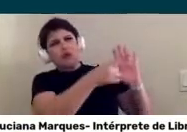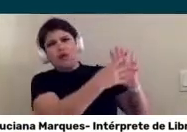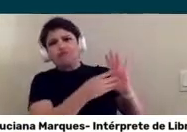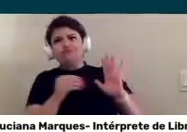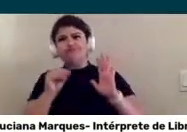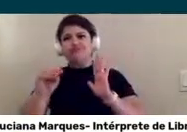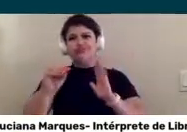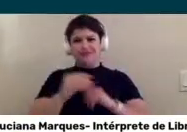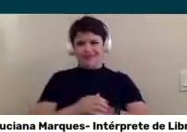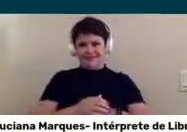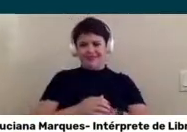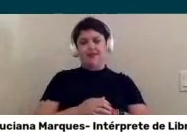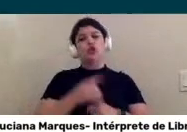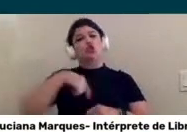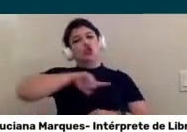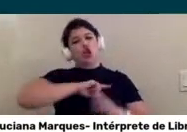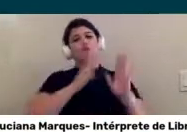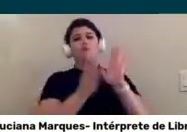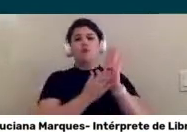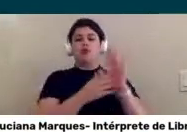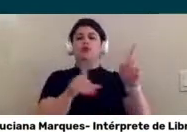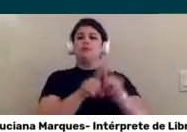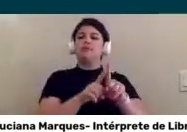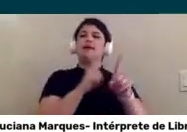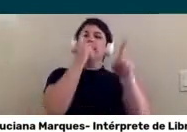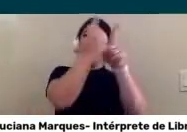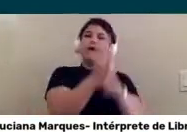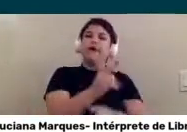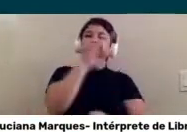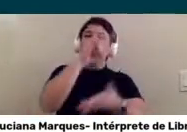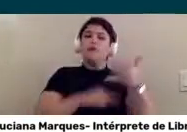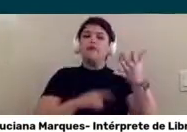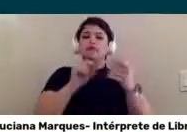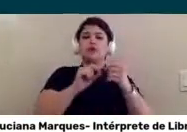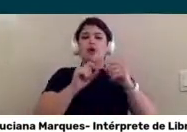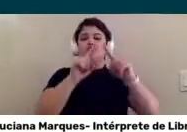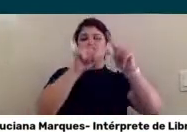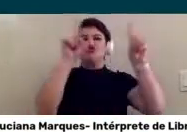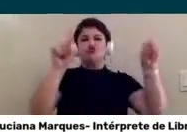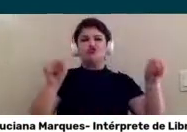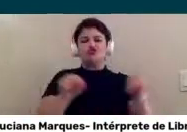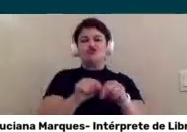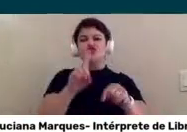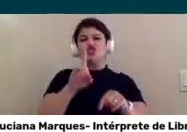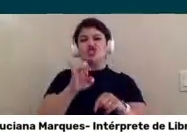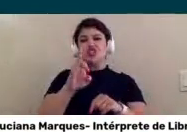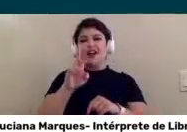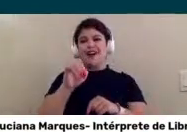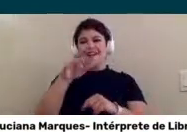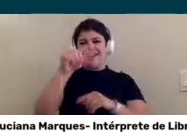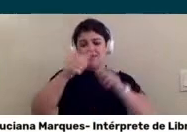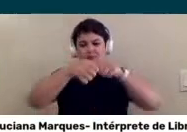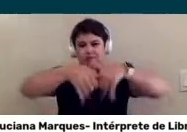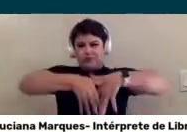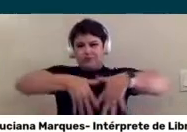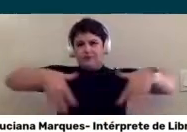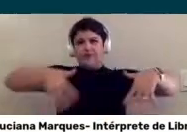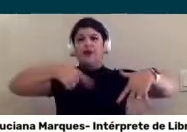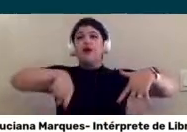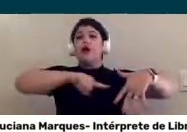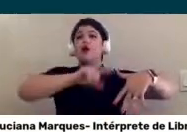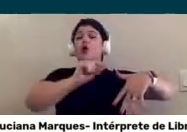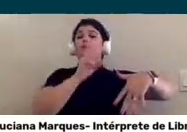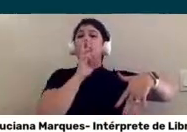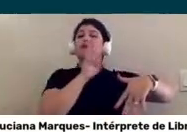Propusemos também uma outra forma de encarar a documentação, fazendo diagramas como código. E aí você poderia descrever sua solução uma